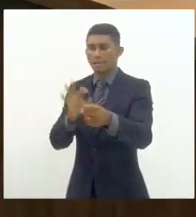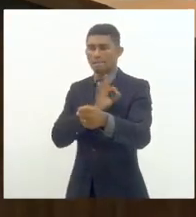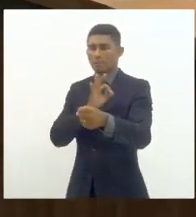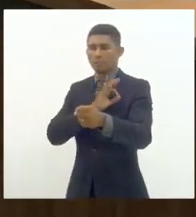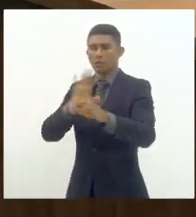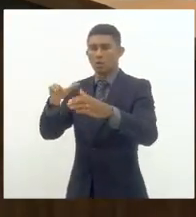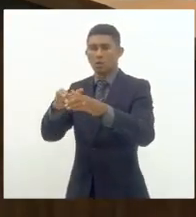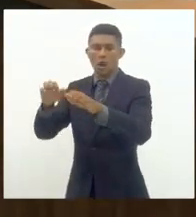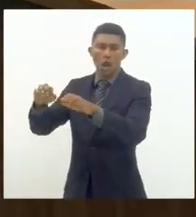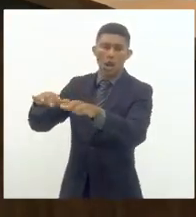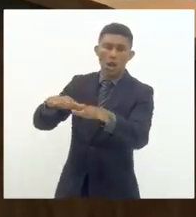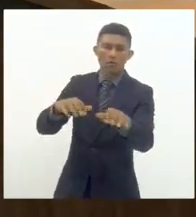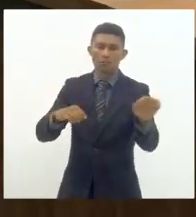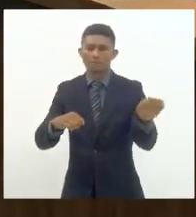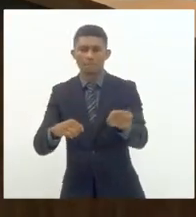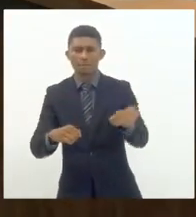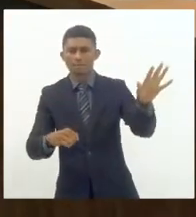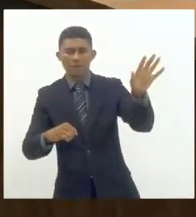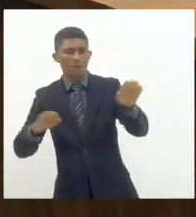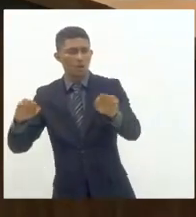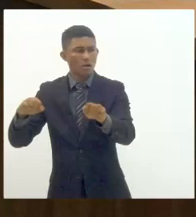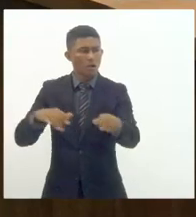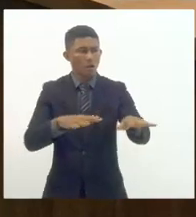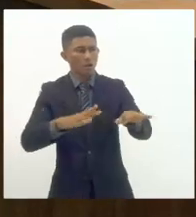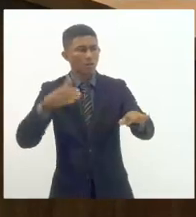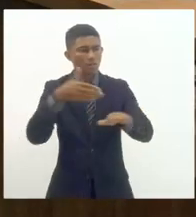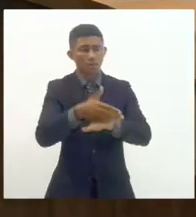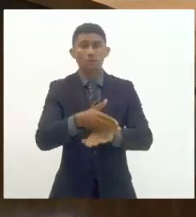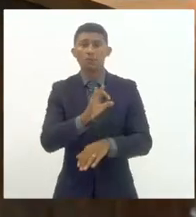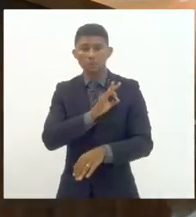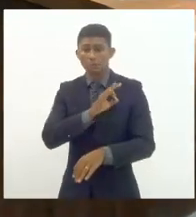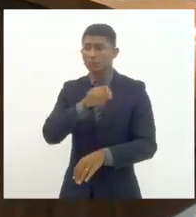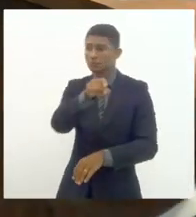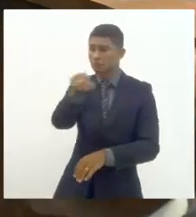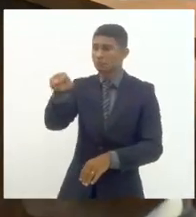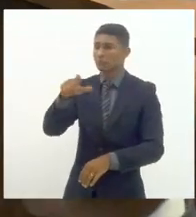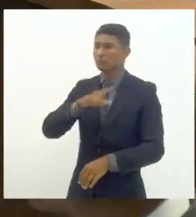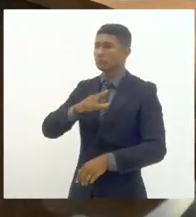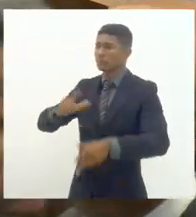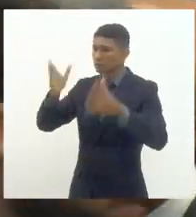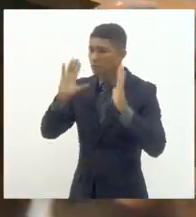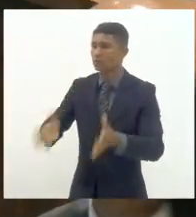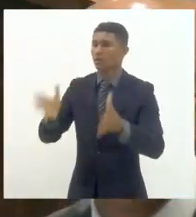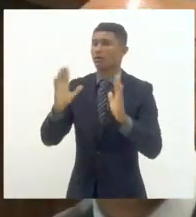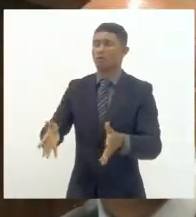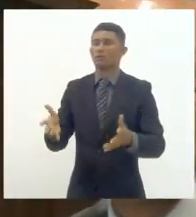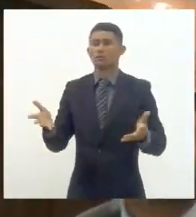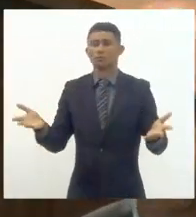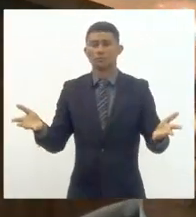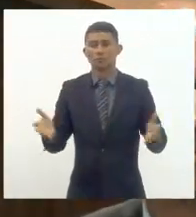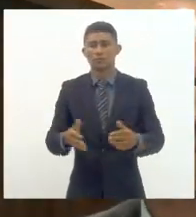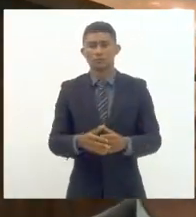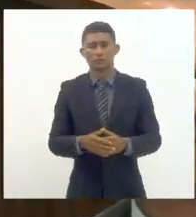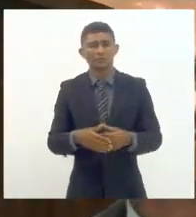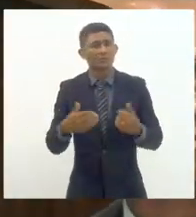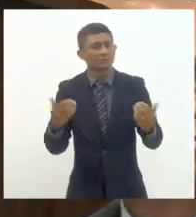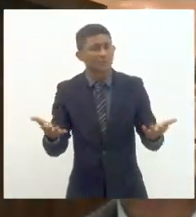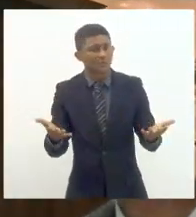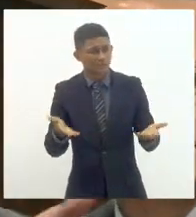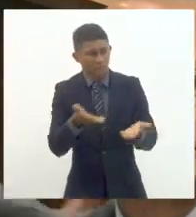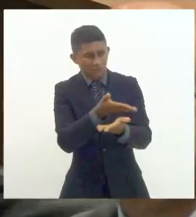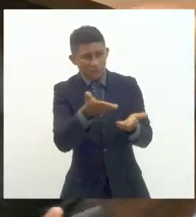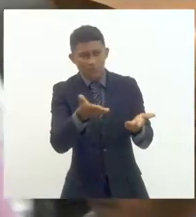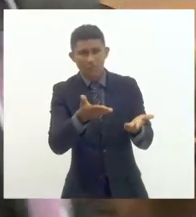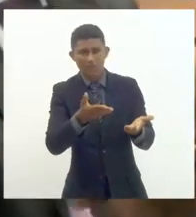Então, nesse sentido, a gente já tem polícias que fazem isso. Distorcer a ação da polícia penal